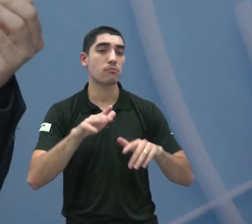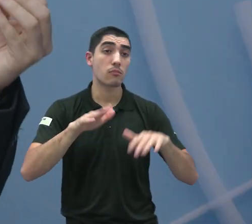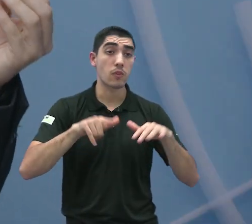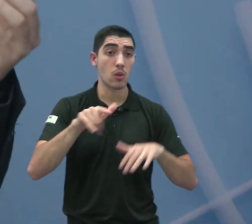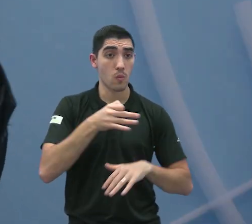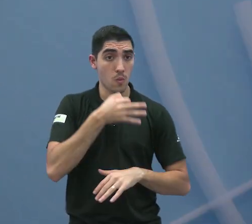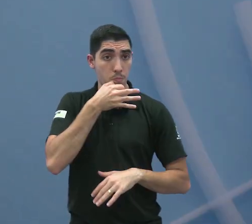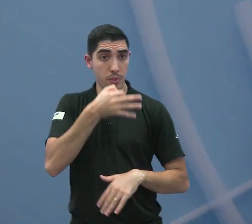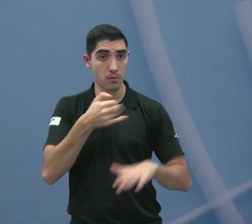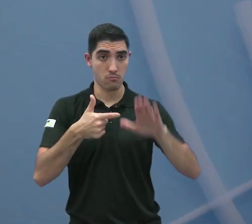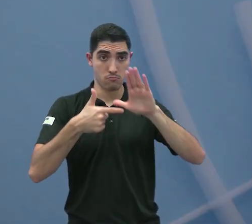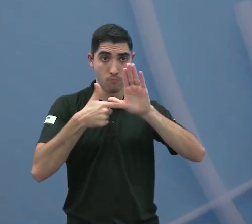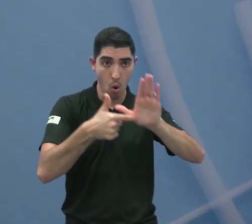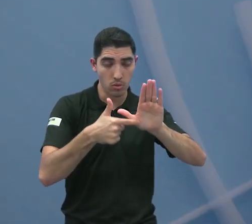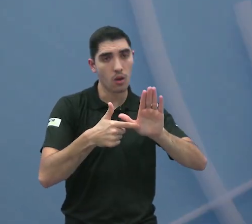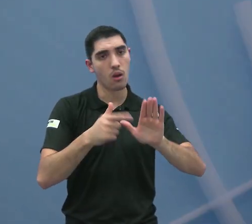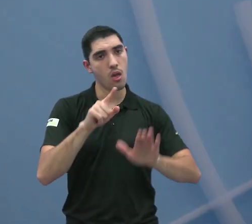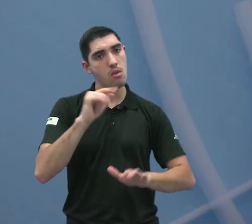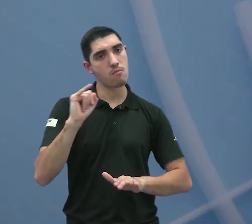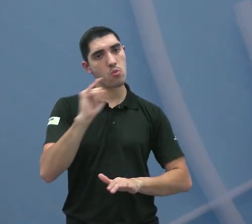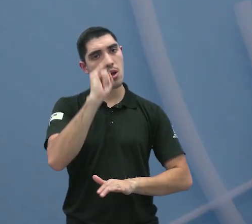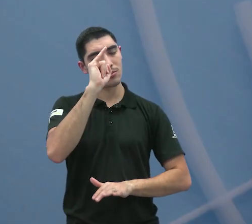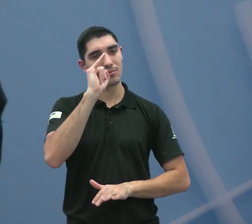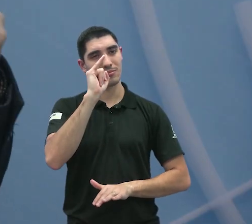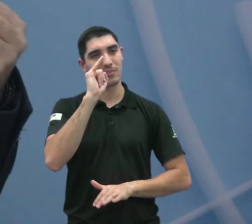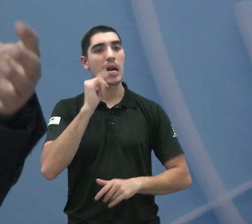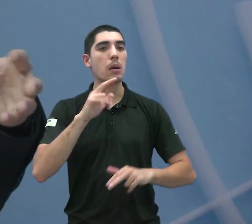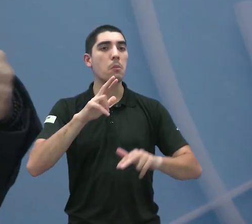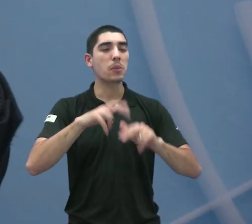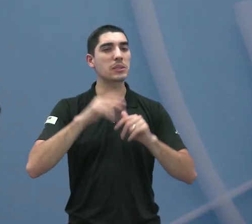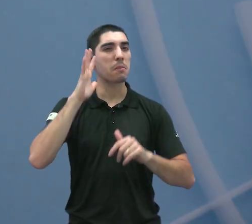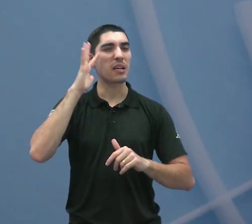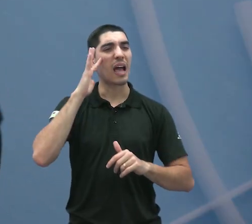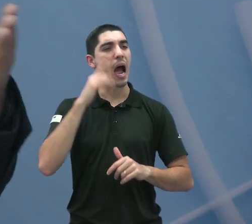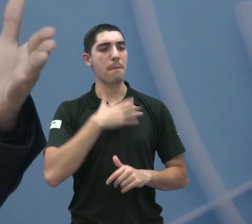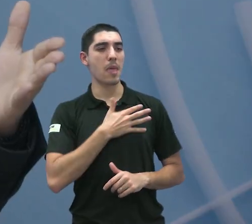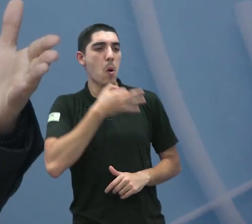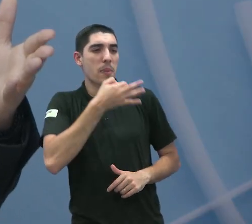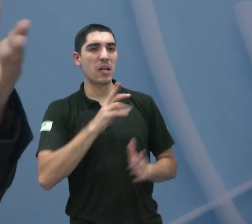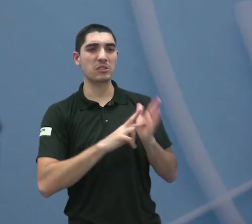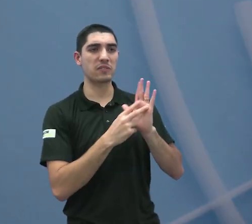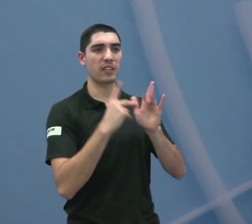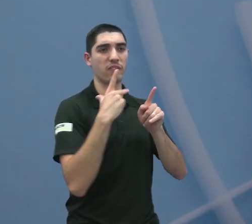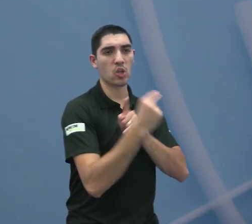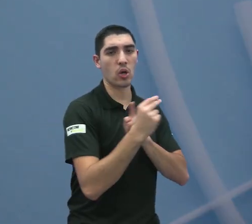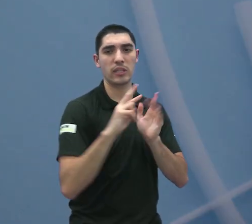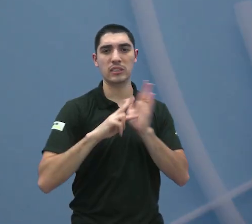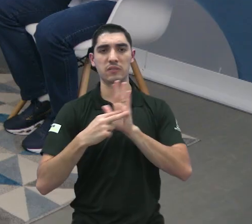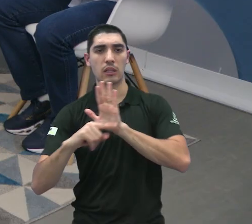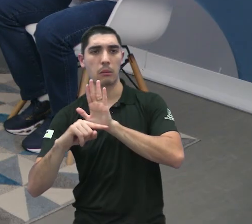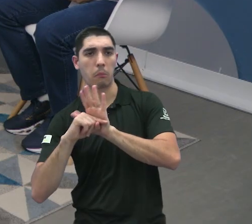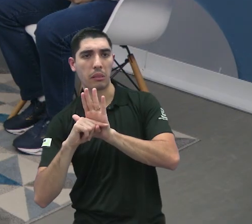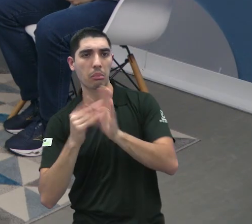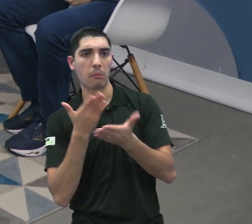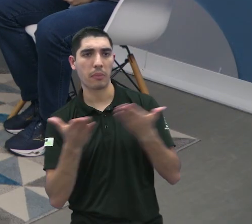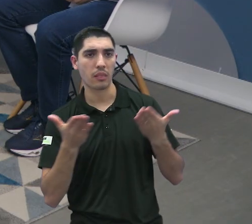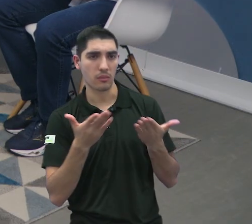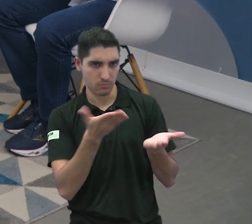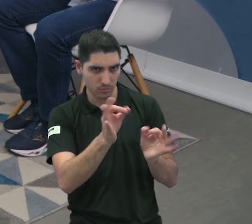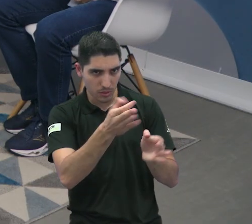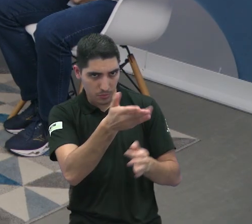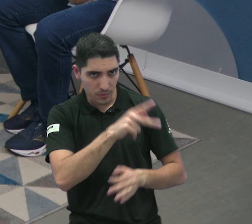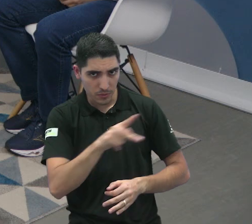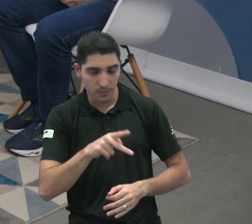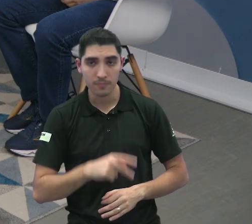acaba sendo mais importante do que interpretar como uma vitória ou uma derrota, não é, professor? Não, eu acredito, acho